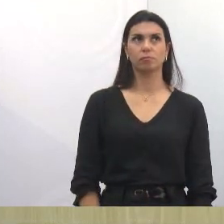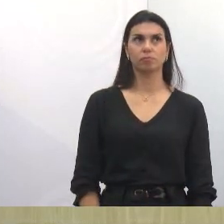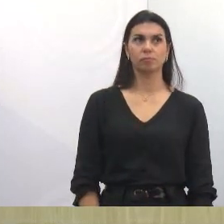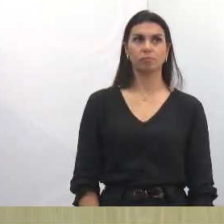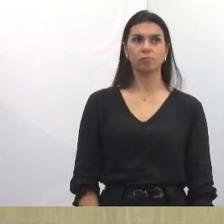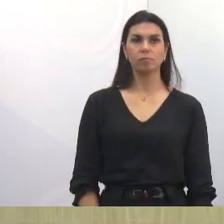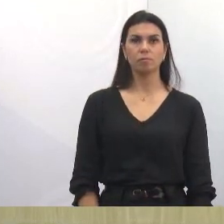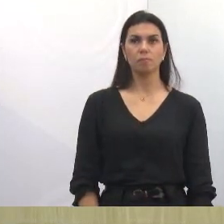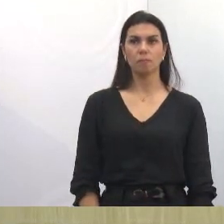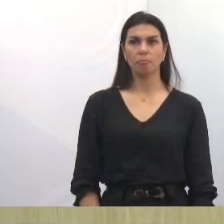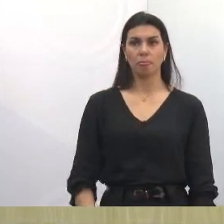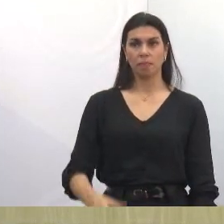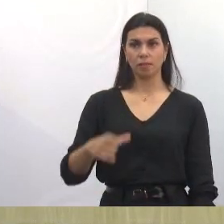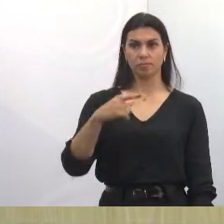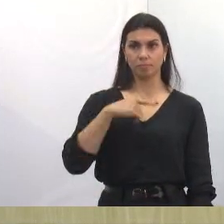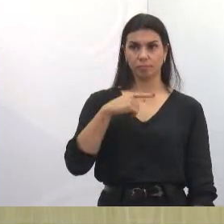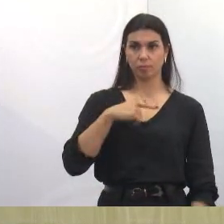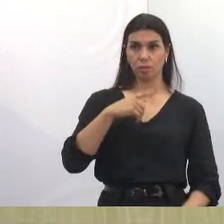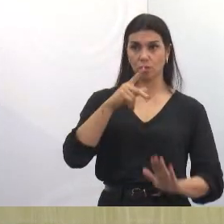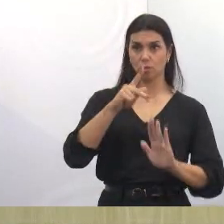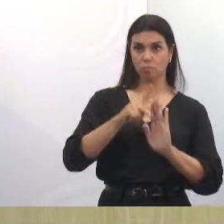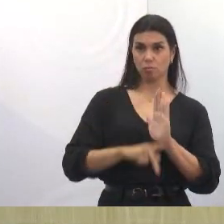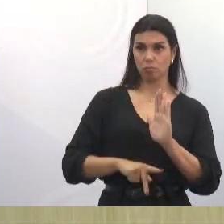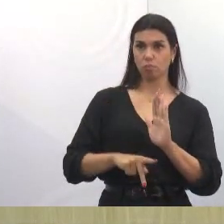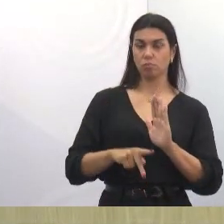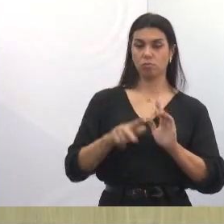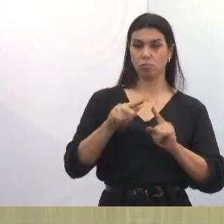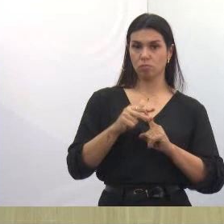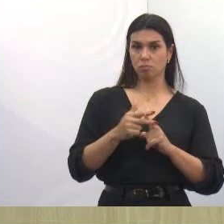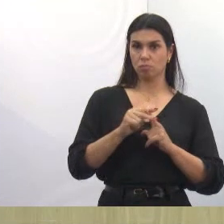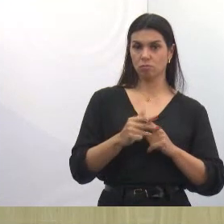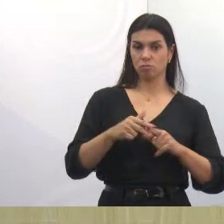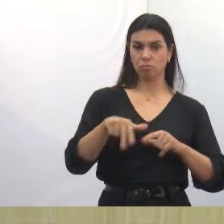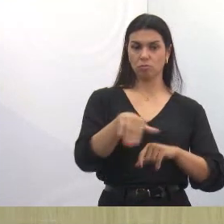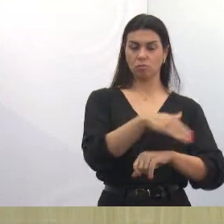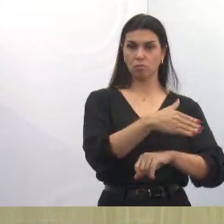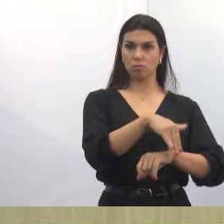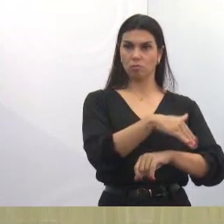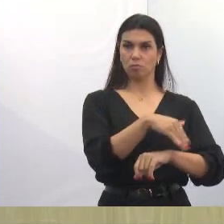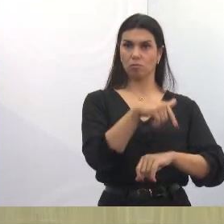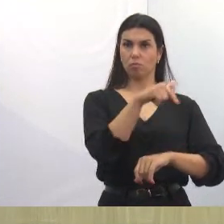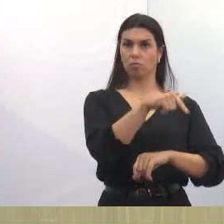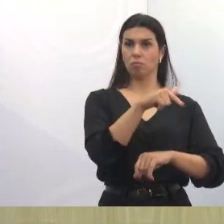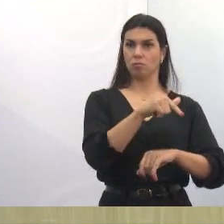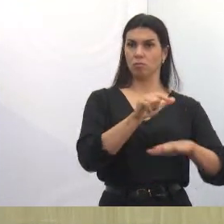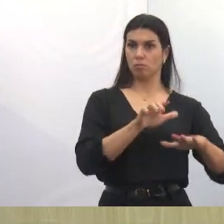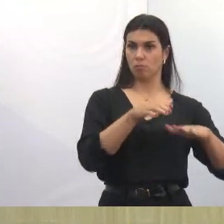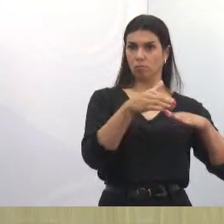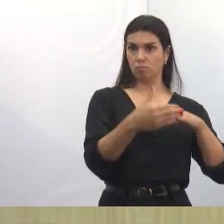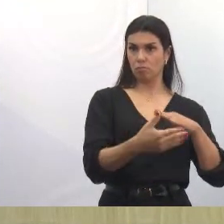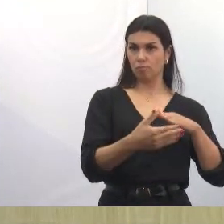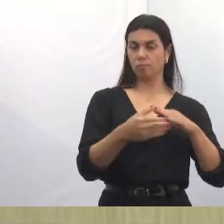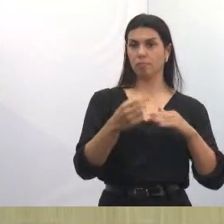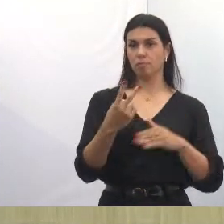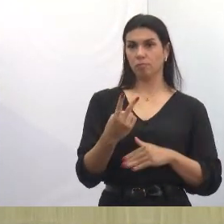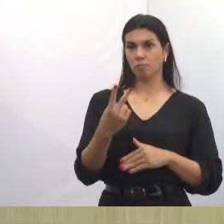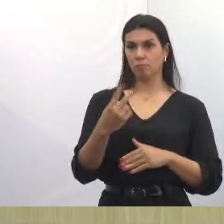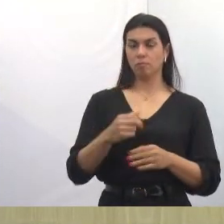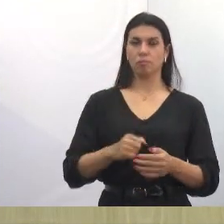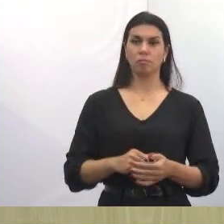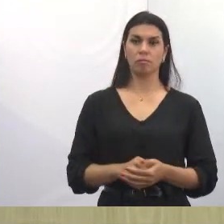1. Existe algum projeto para pavimentação das vias do bairro Veranejal? 2.